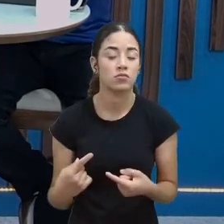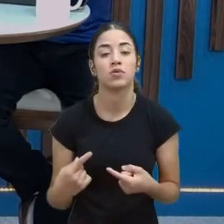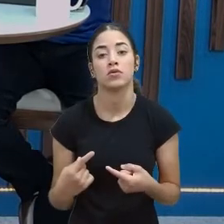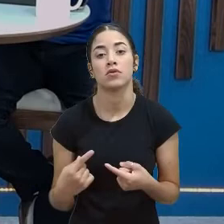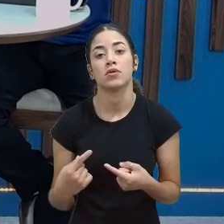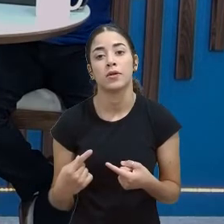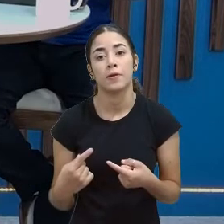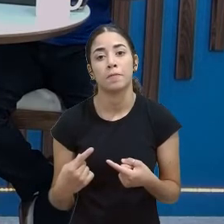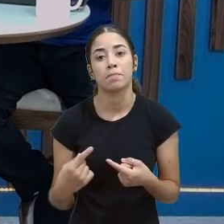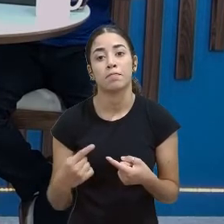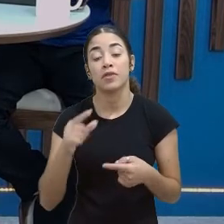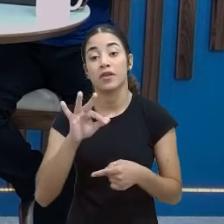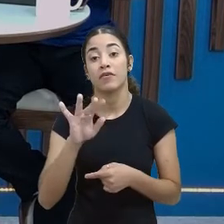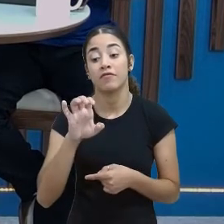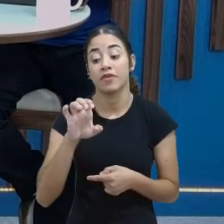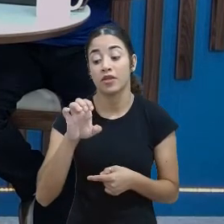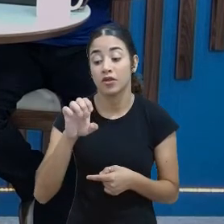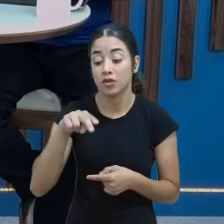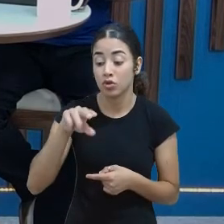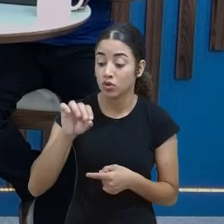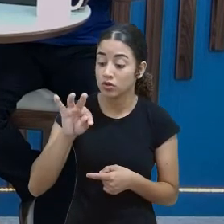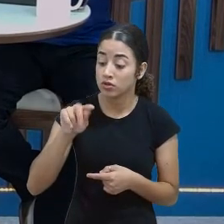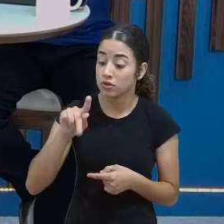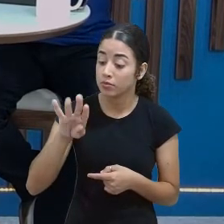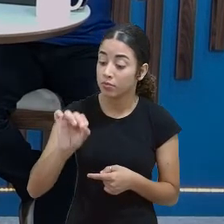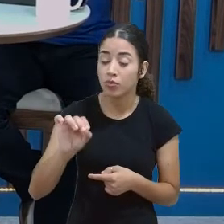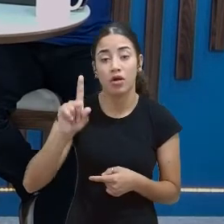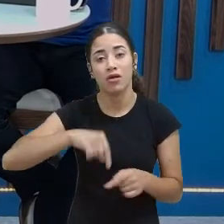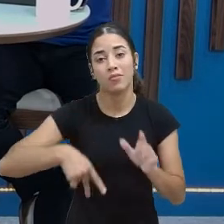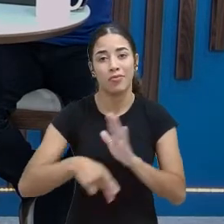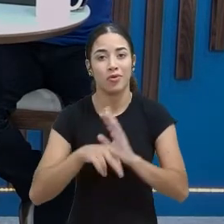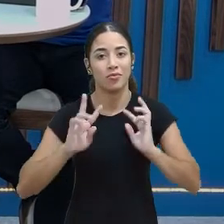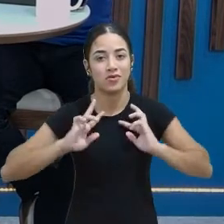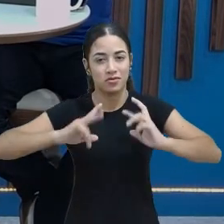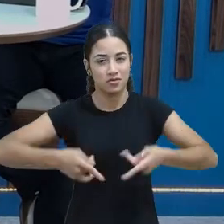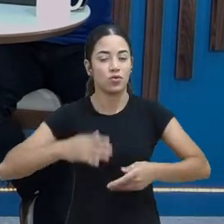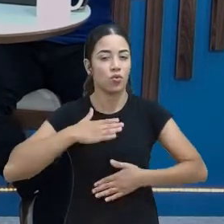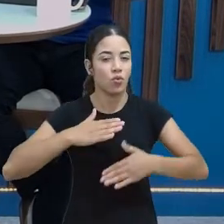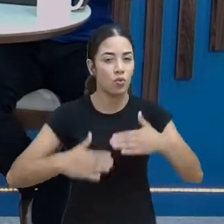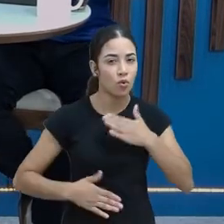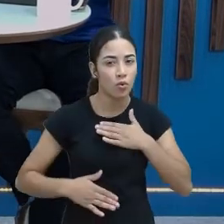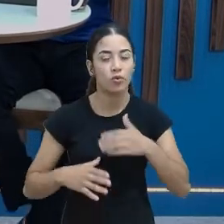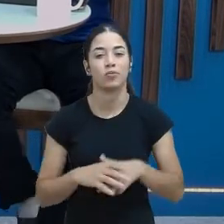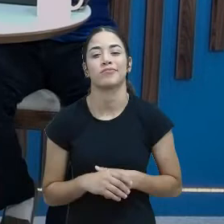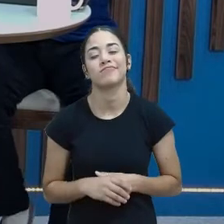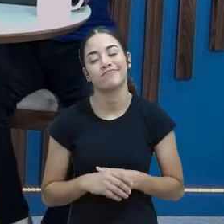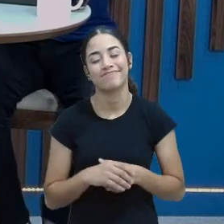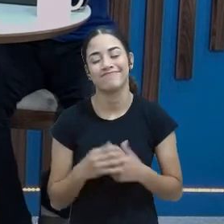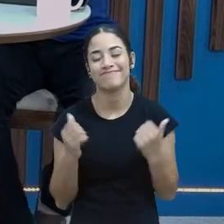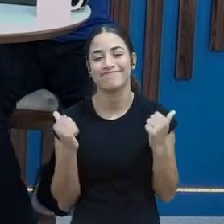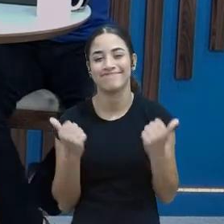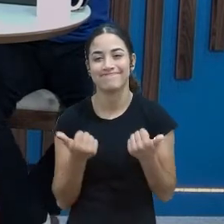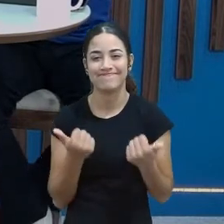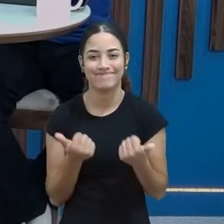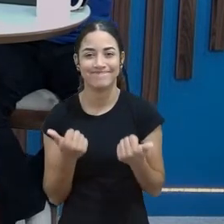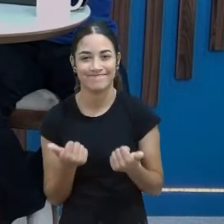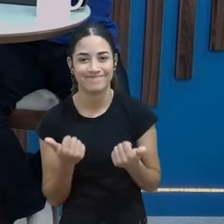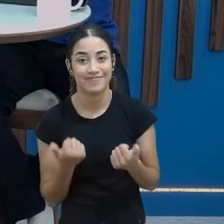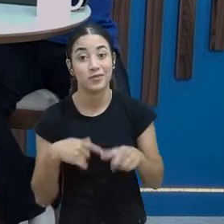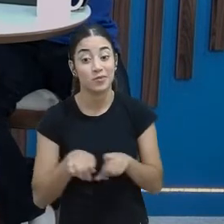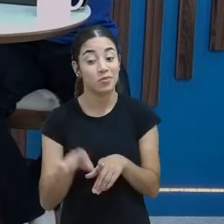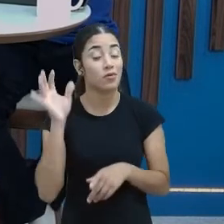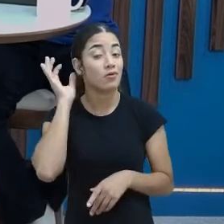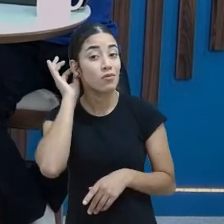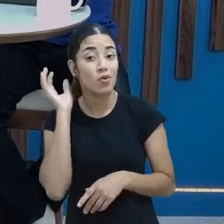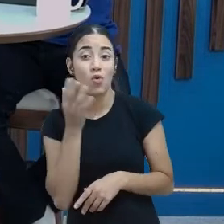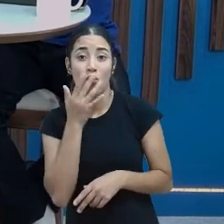são os aspectos físicos, professor Ricardinho, né? Muito bem, professor, muito obrigado. Pois é, né? A cor do